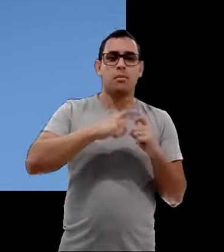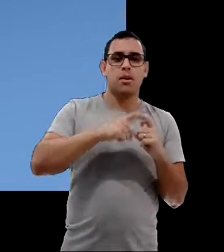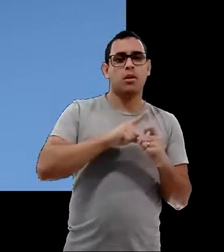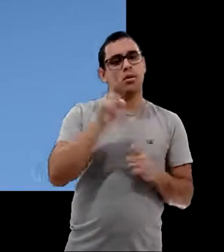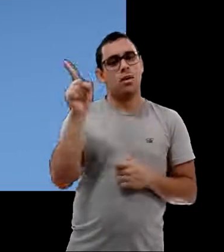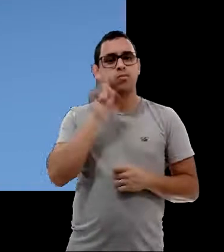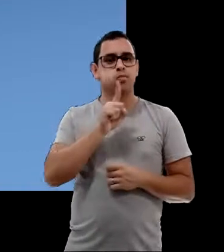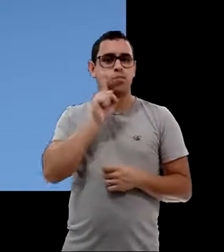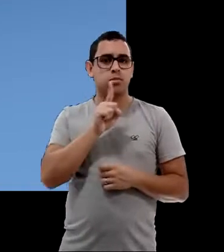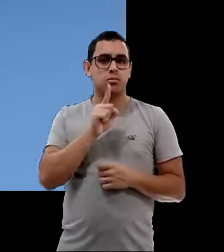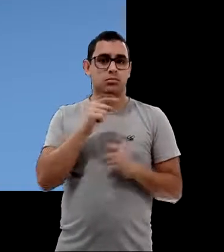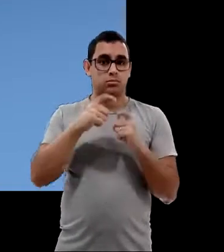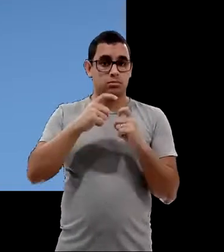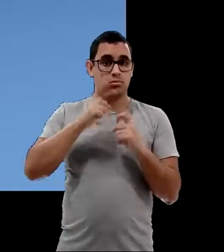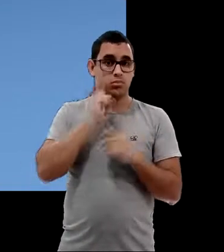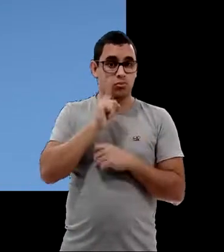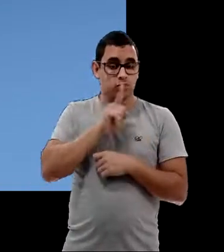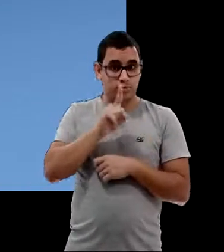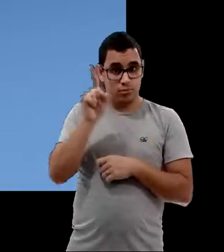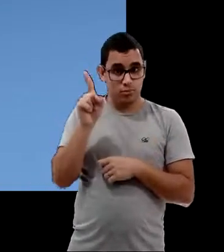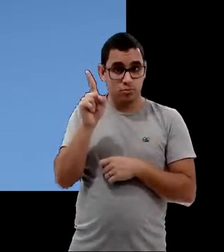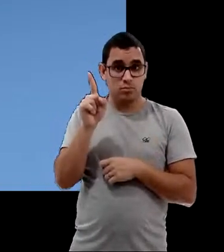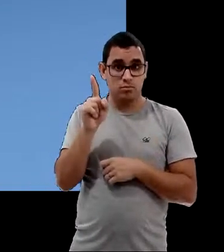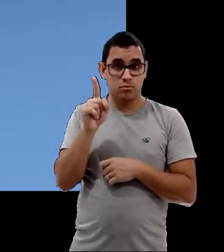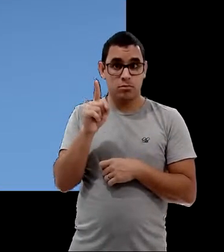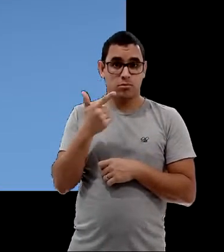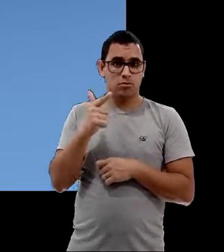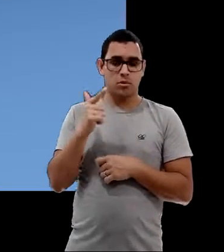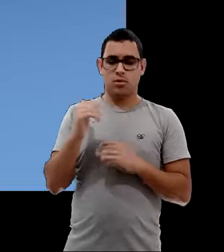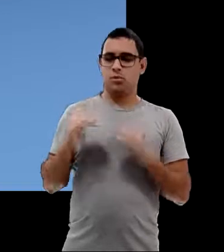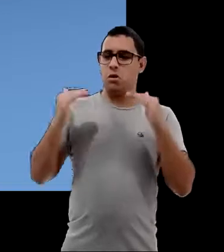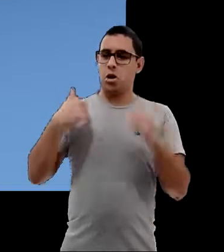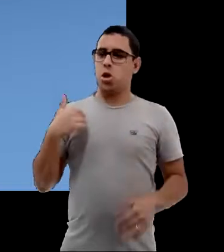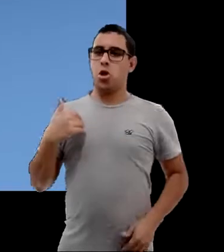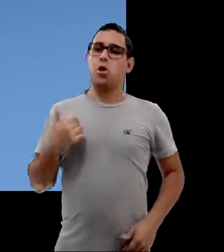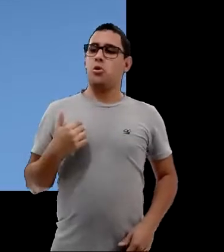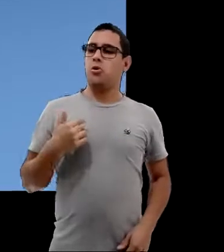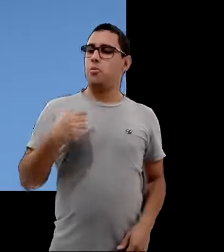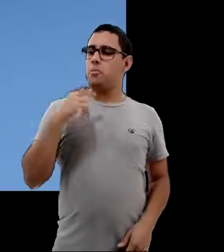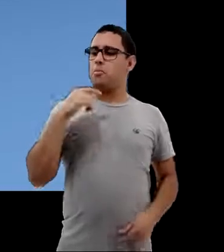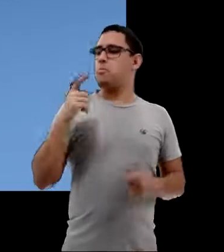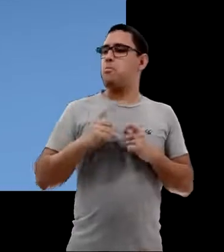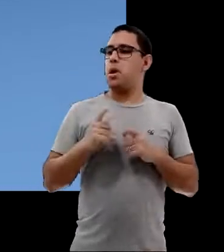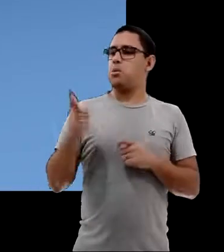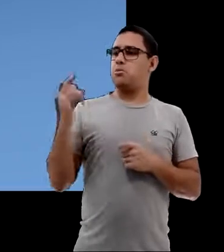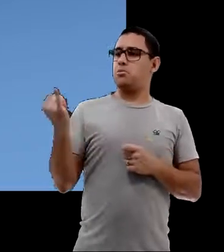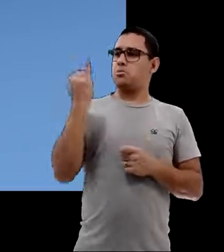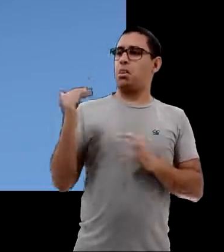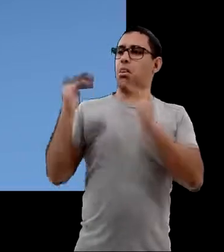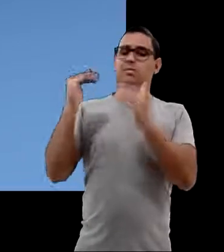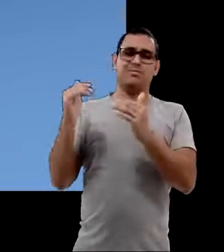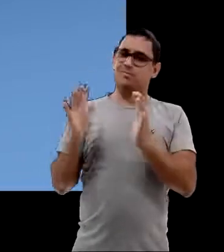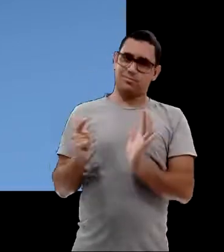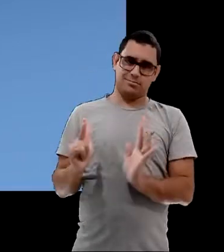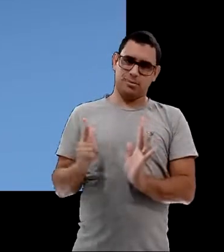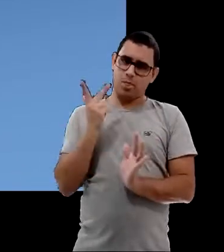Unidos. O médico nos Estados Unidos é uma profissão que não lhe dá status. Não lhe dá, ele é médico, então